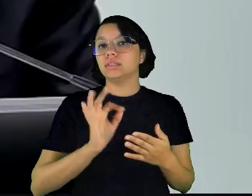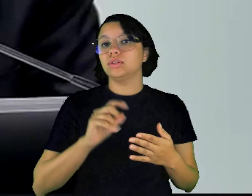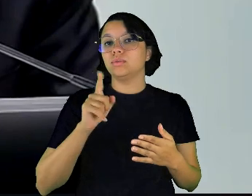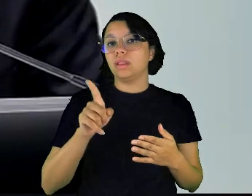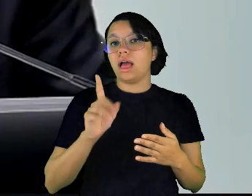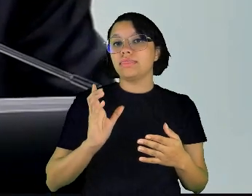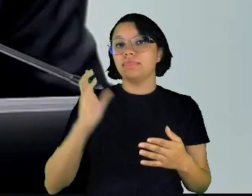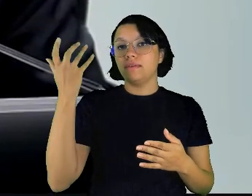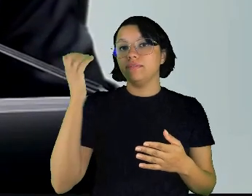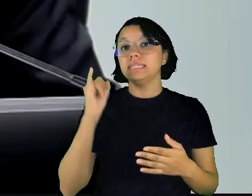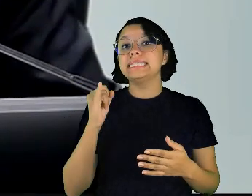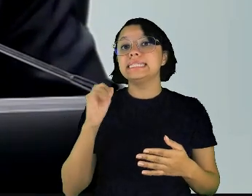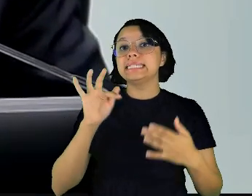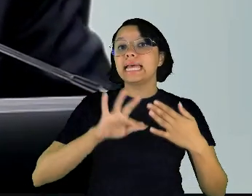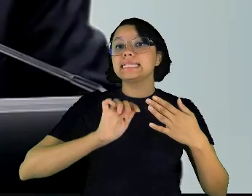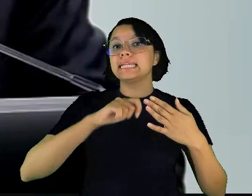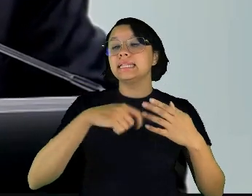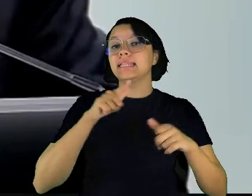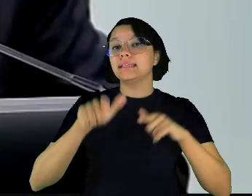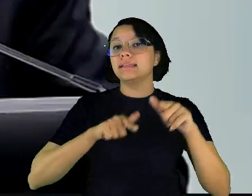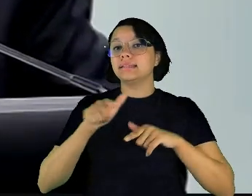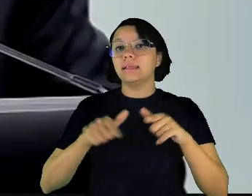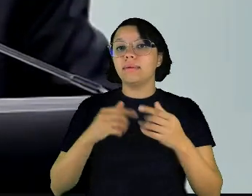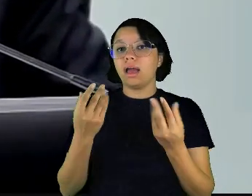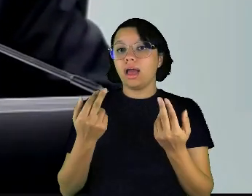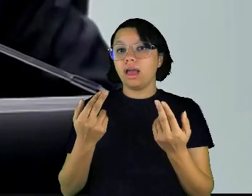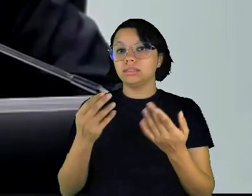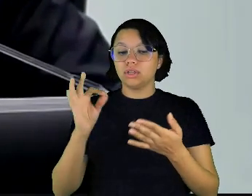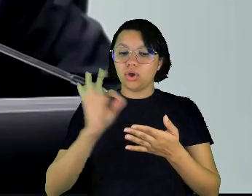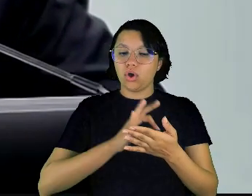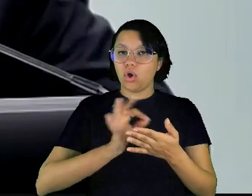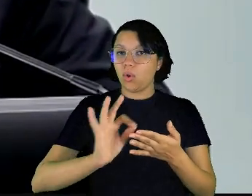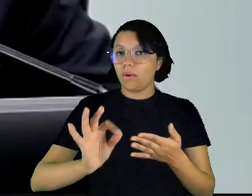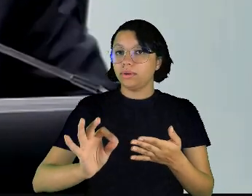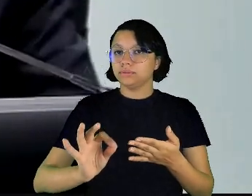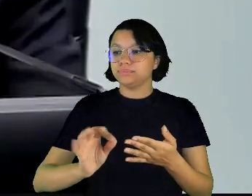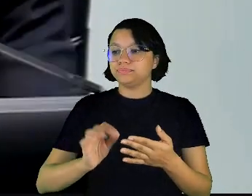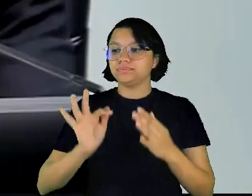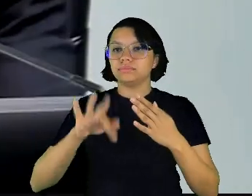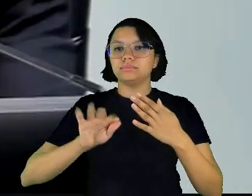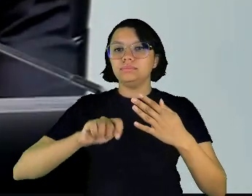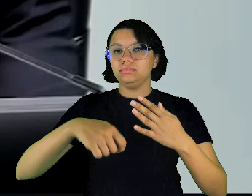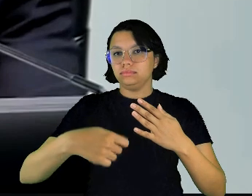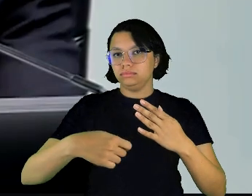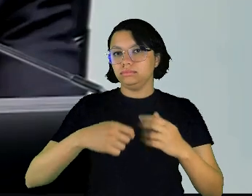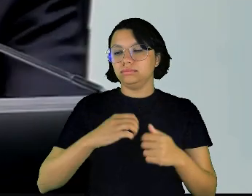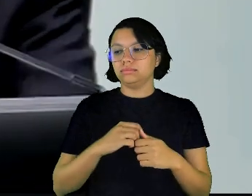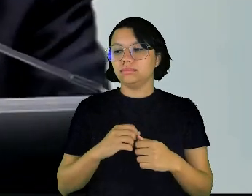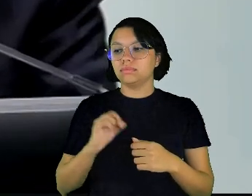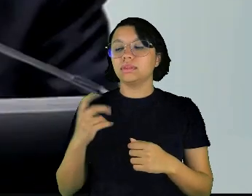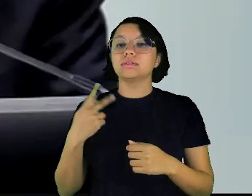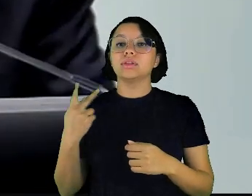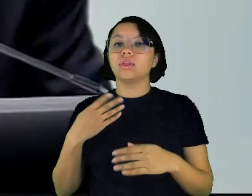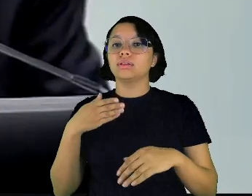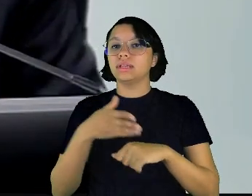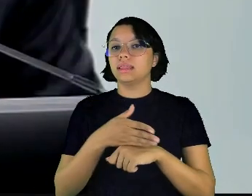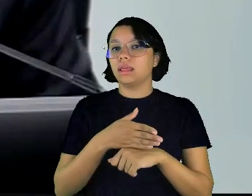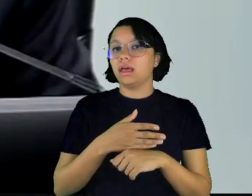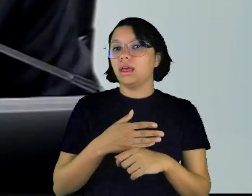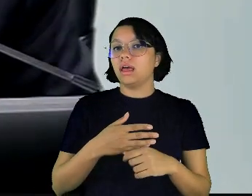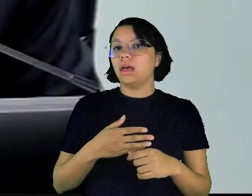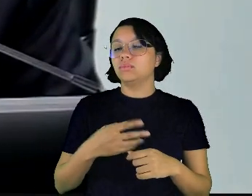se a sentença trabalhista, assim como a anotação, a sentença trabalhista. Se nós entrarmos nos dois